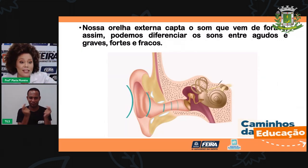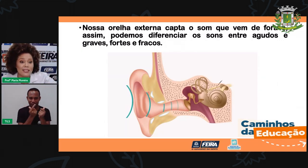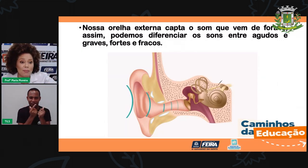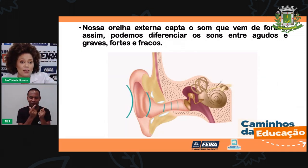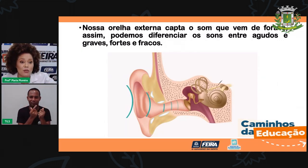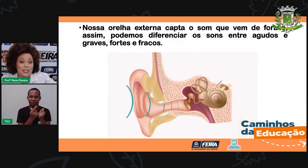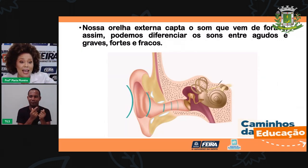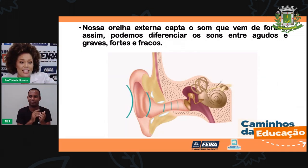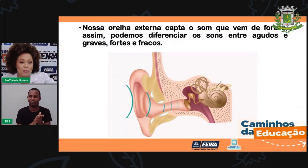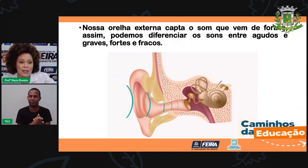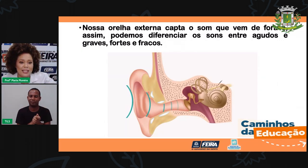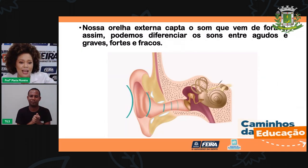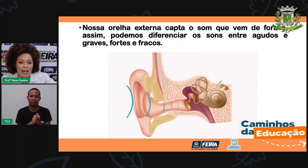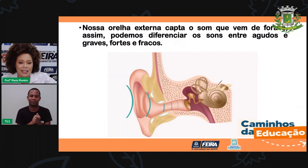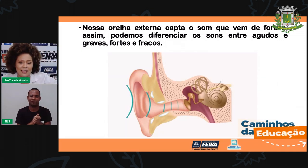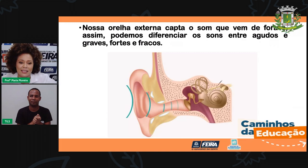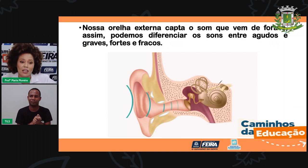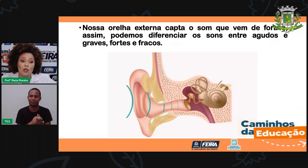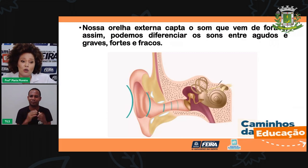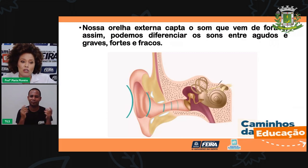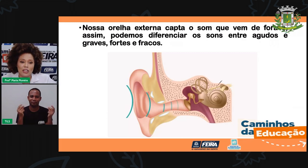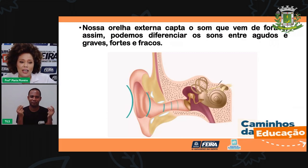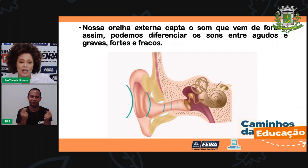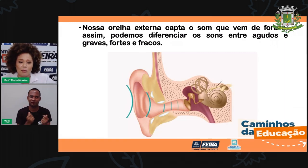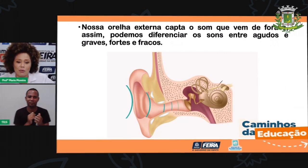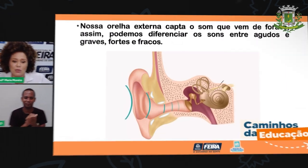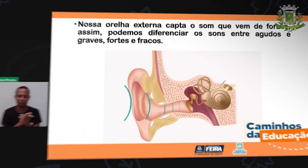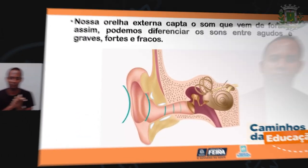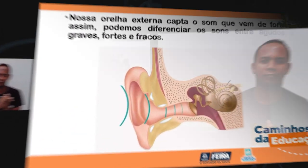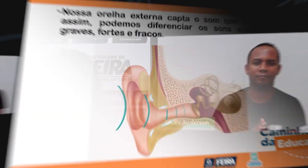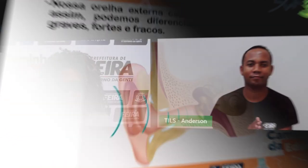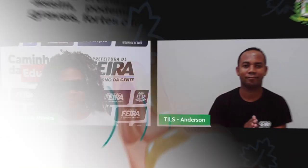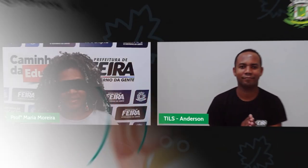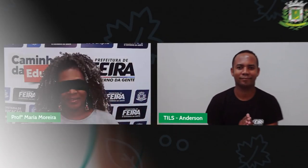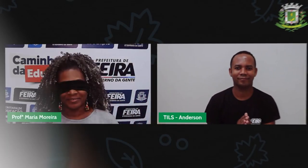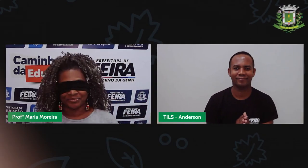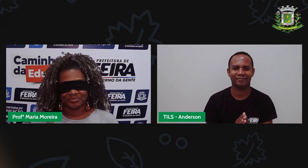com participações especiais. Hoje teremos.